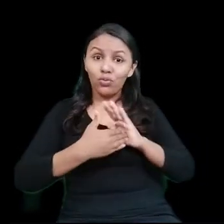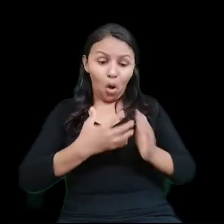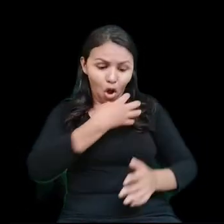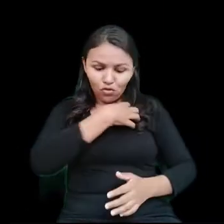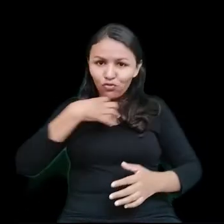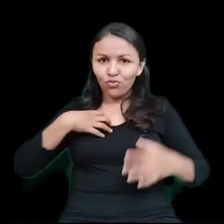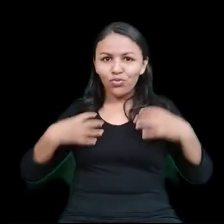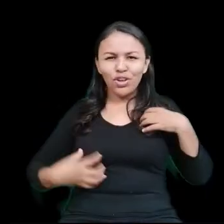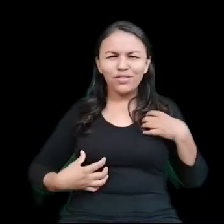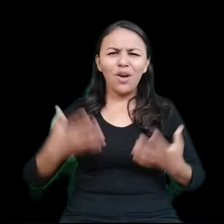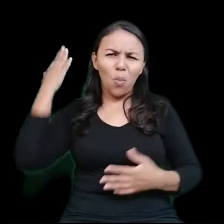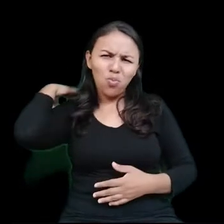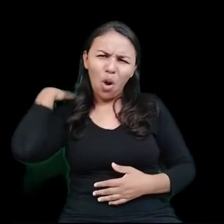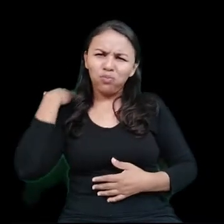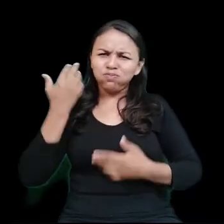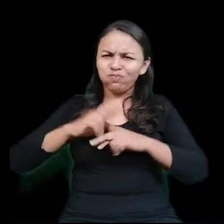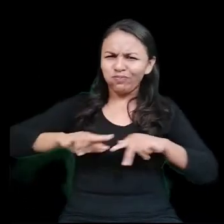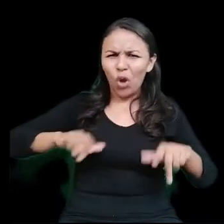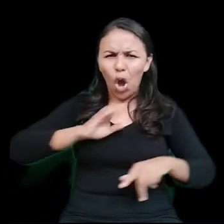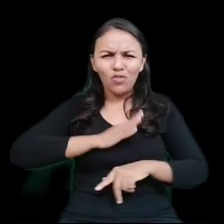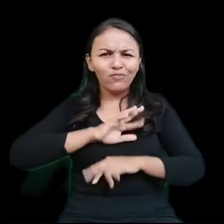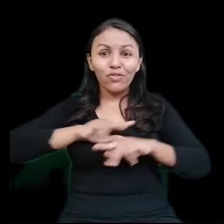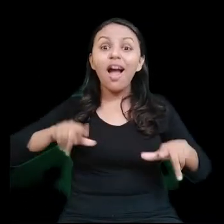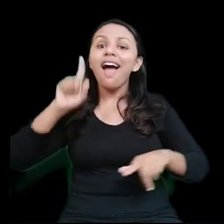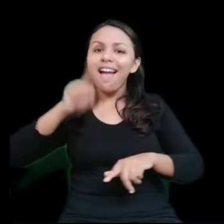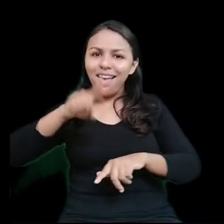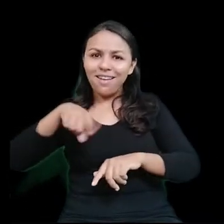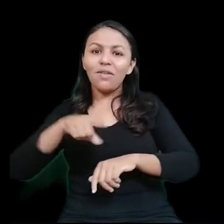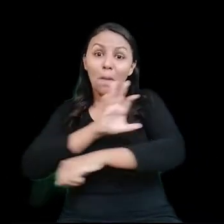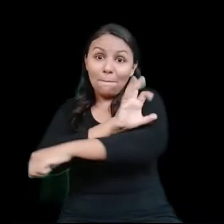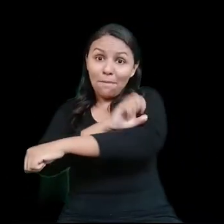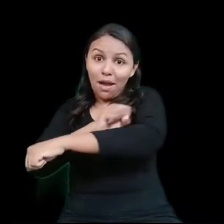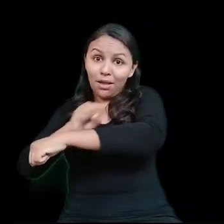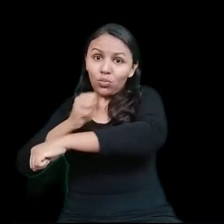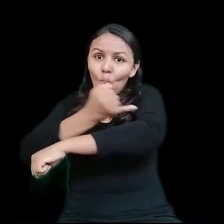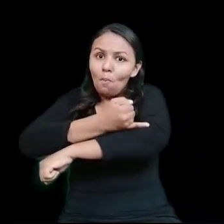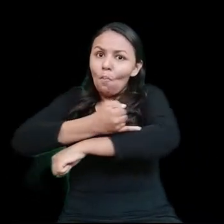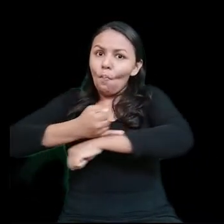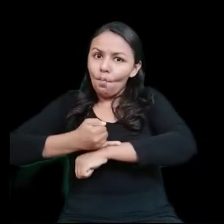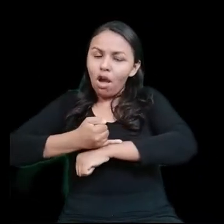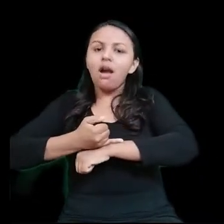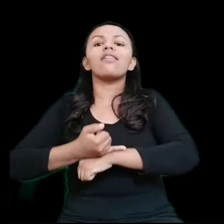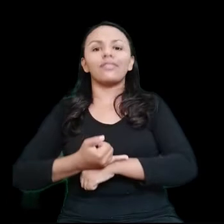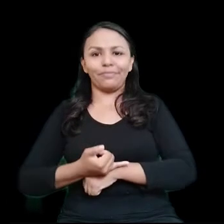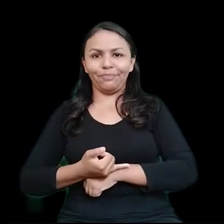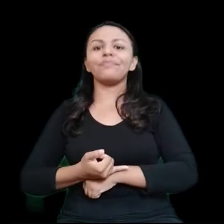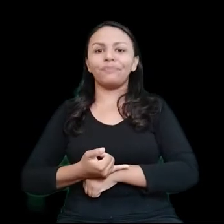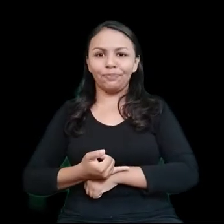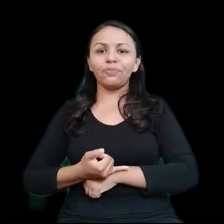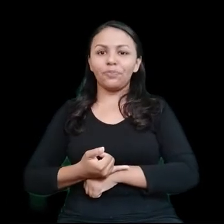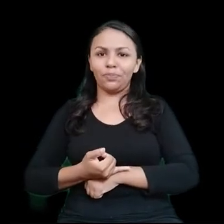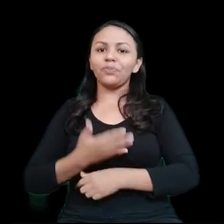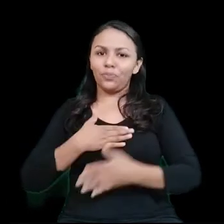podemos considerar como tecido massa magra, são estruturas que compõem a massa